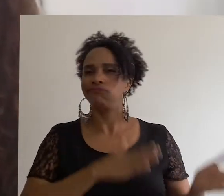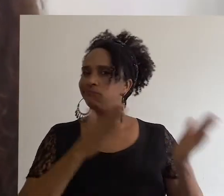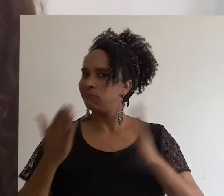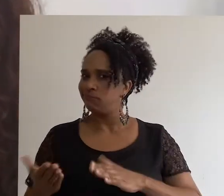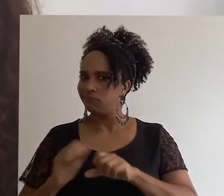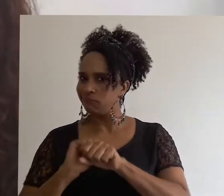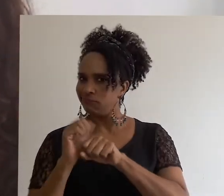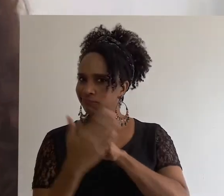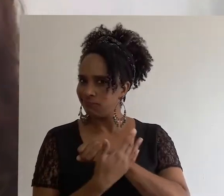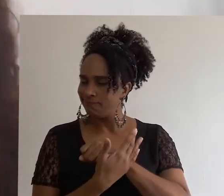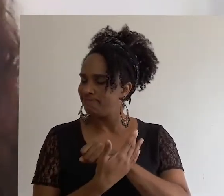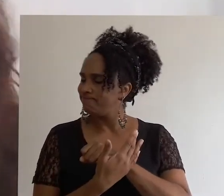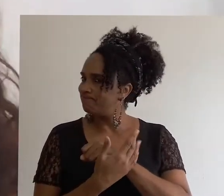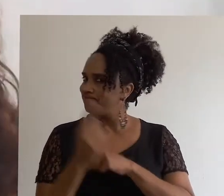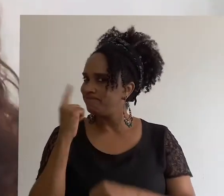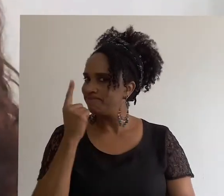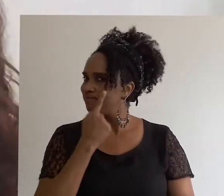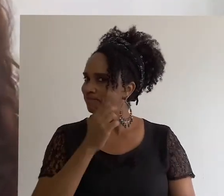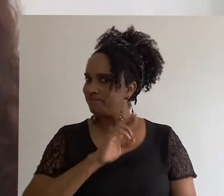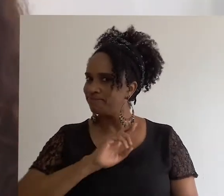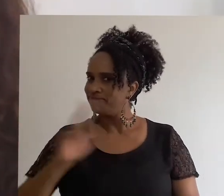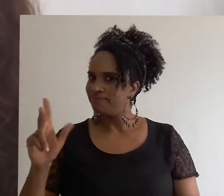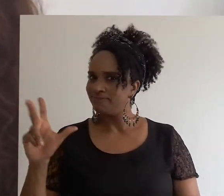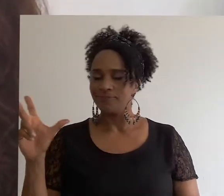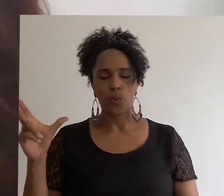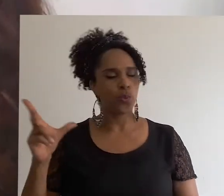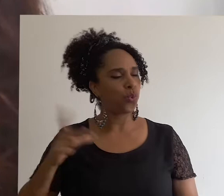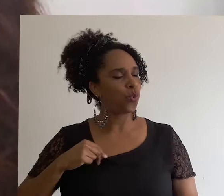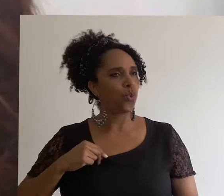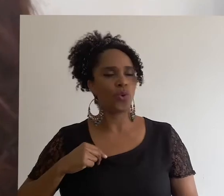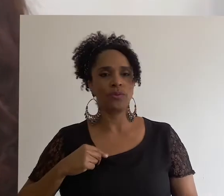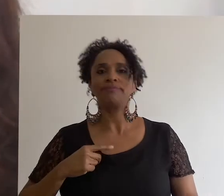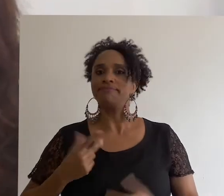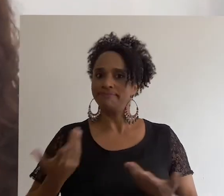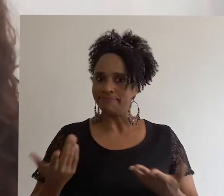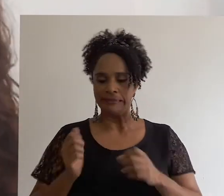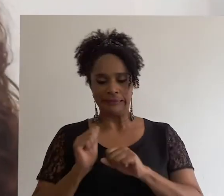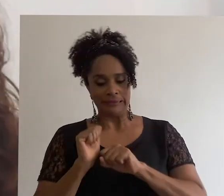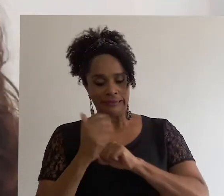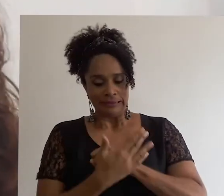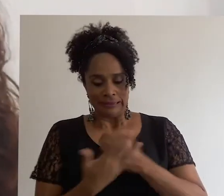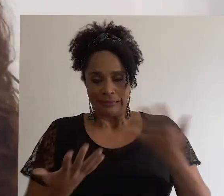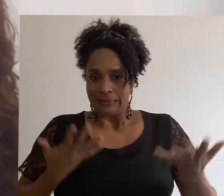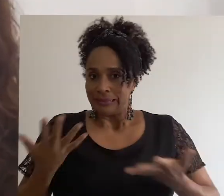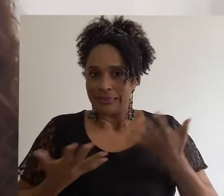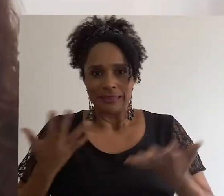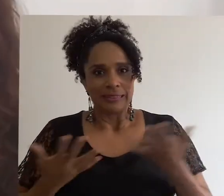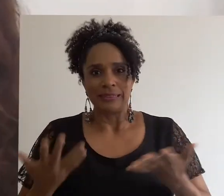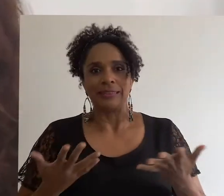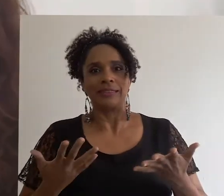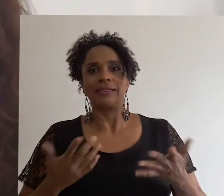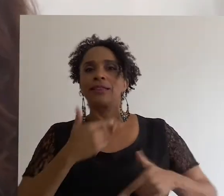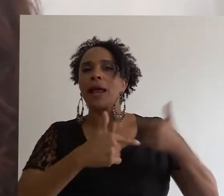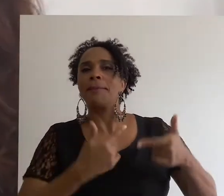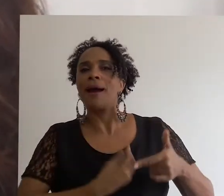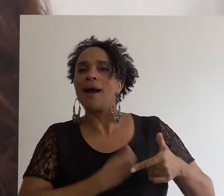esse contexto completamente atípico gerado pela pandemia da Covid-19, e com ela veio a suspensão